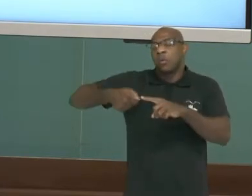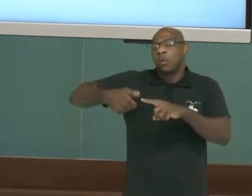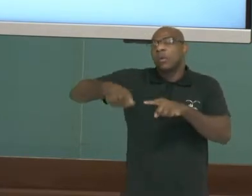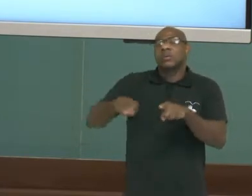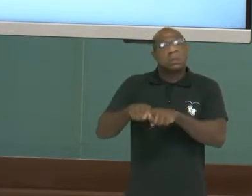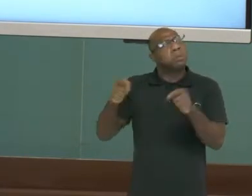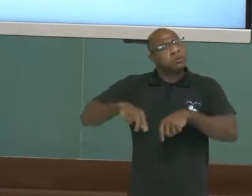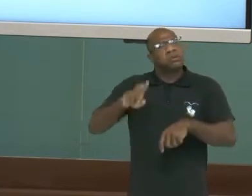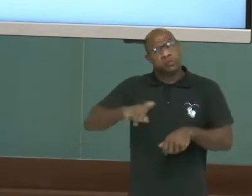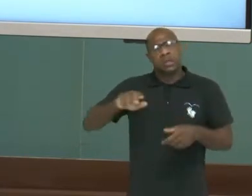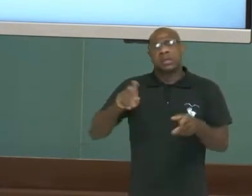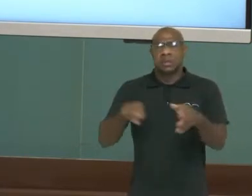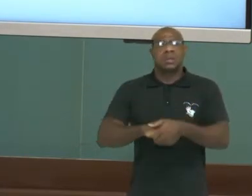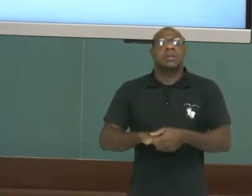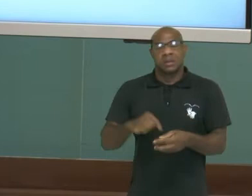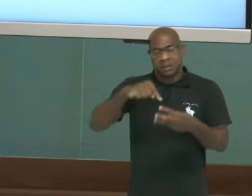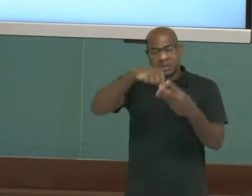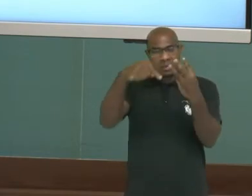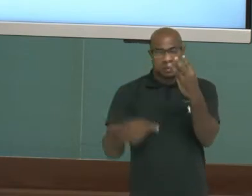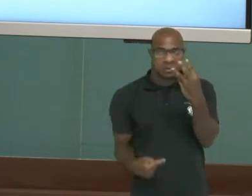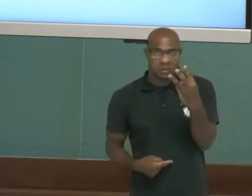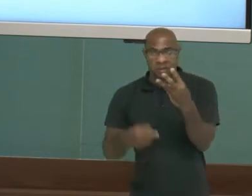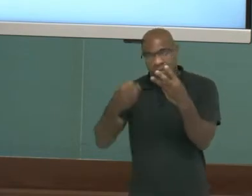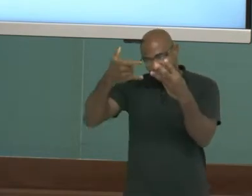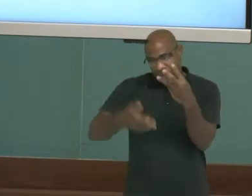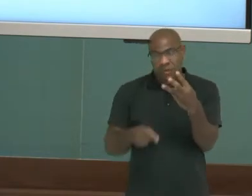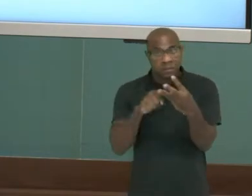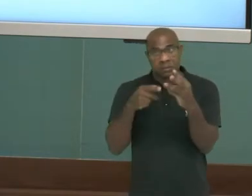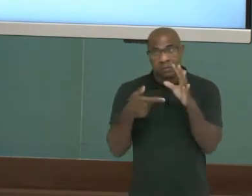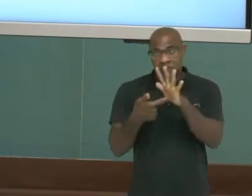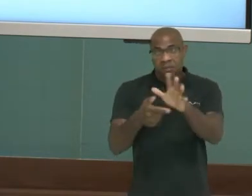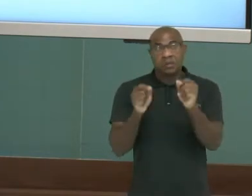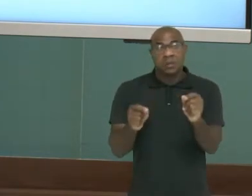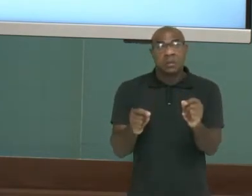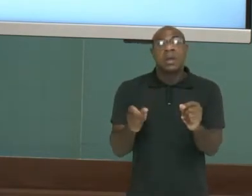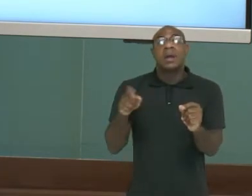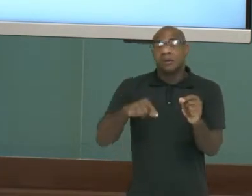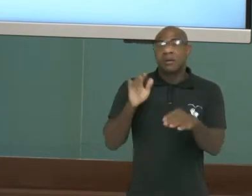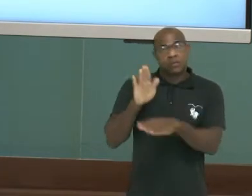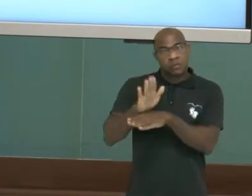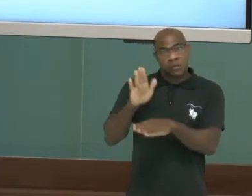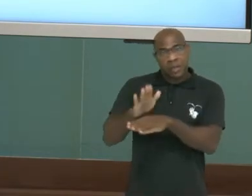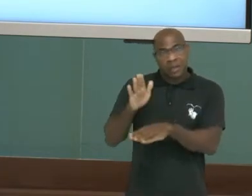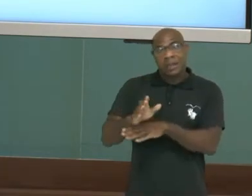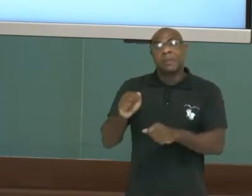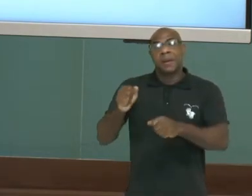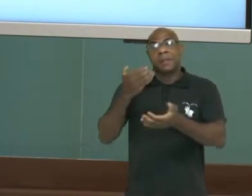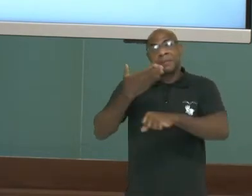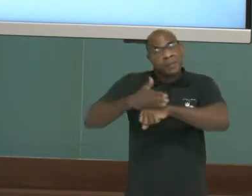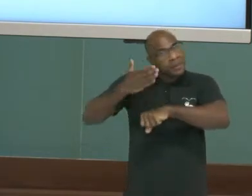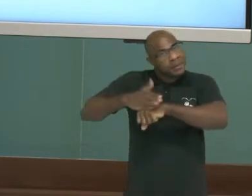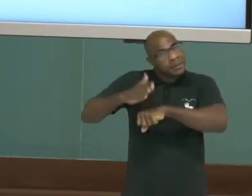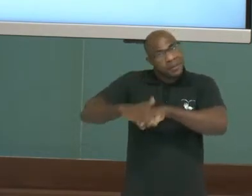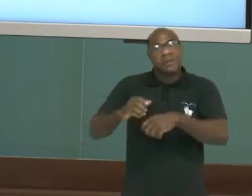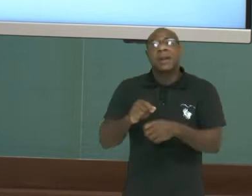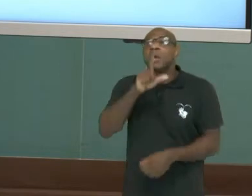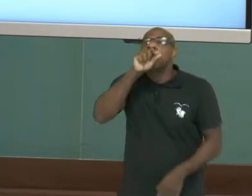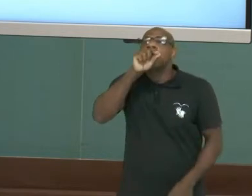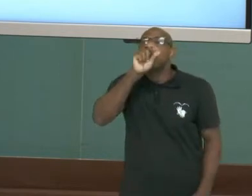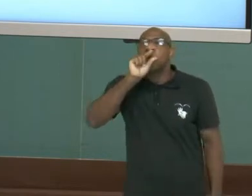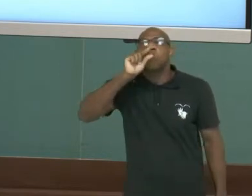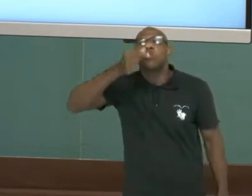tá? Porque esses instrumentos aí que eu acabei de falar para você, eles serão como para nós assim nessa atividade, representando o bico das